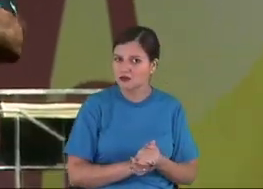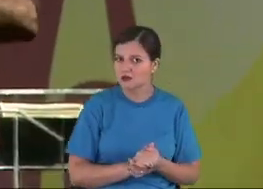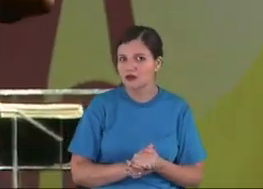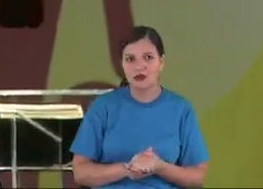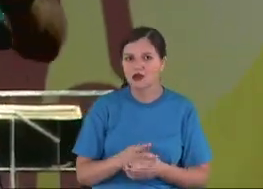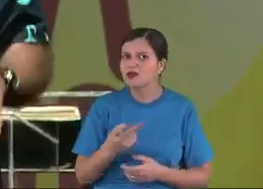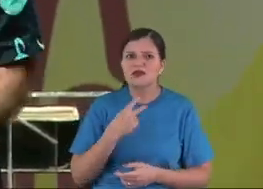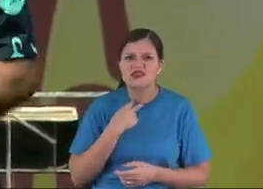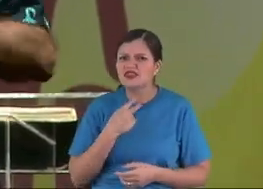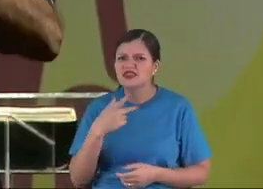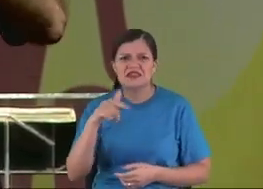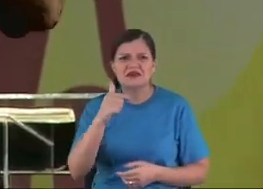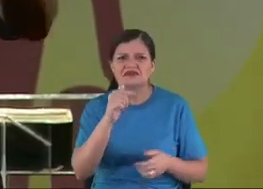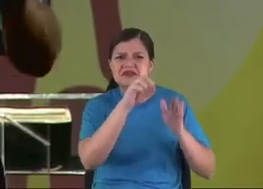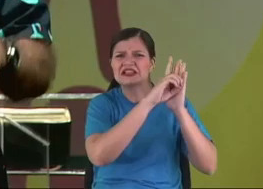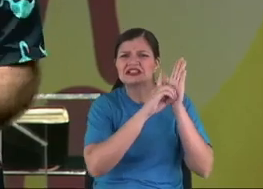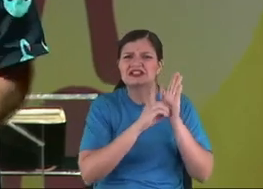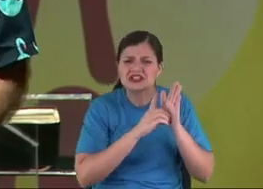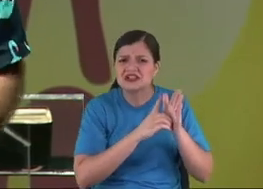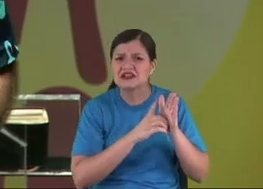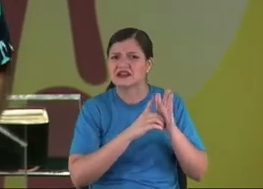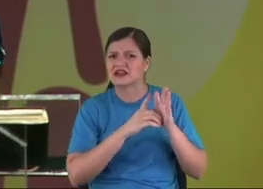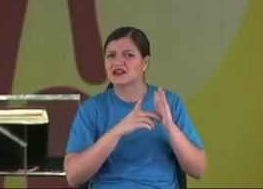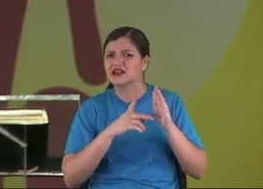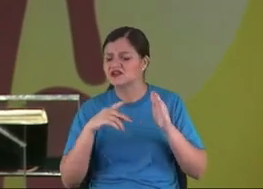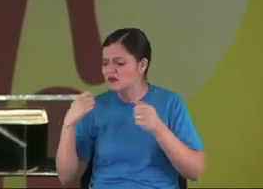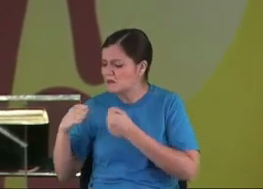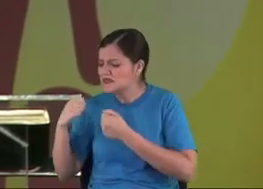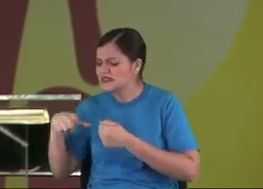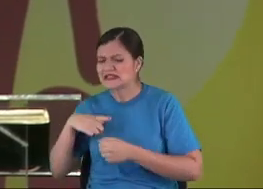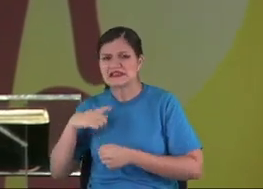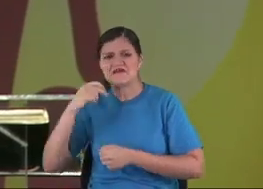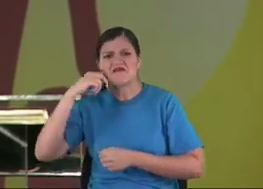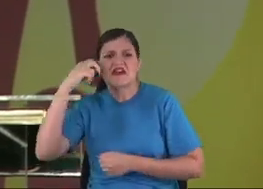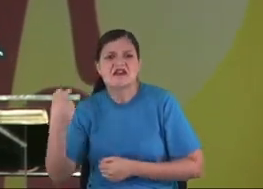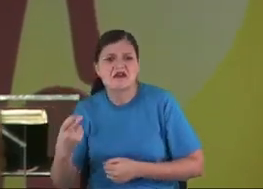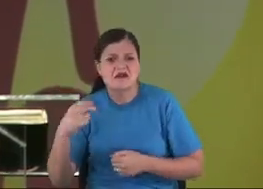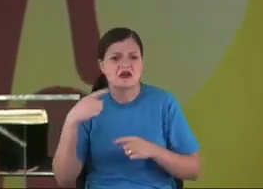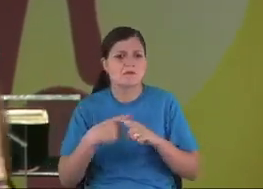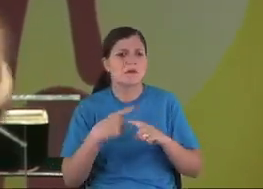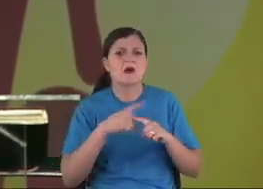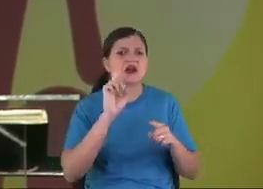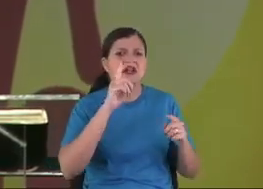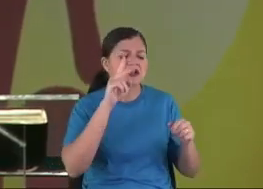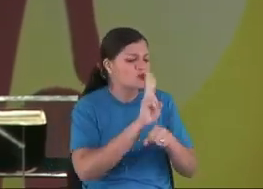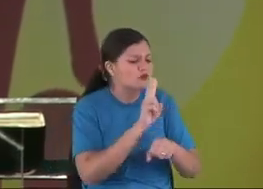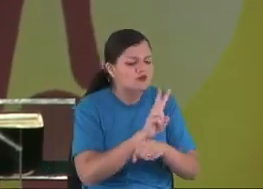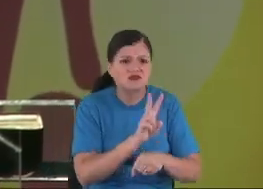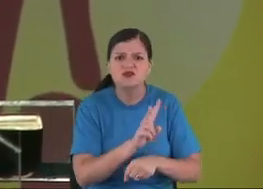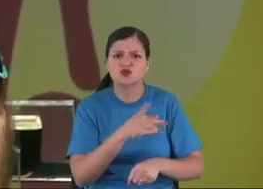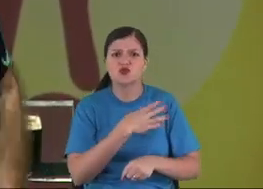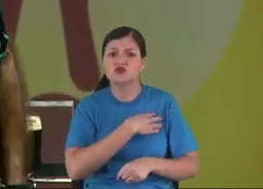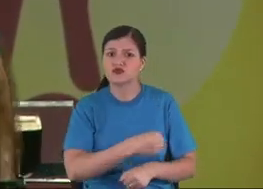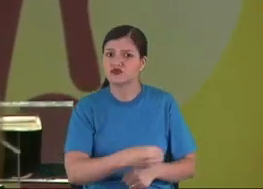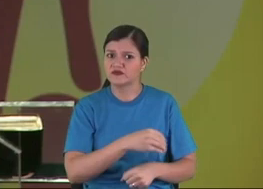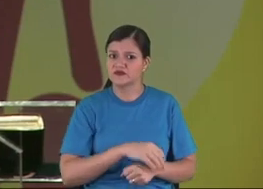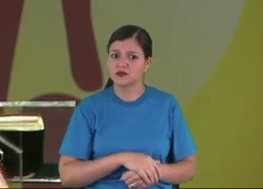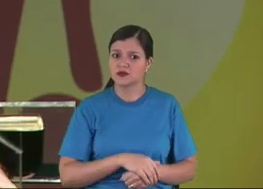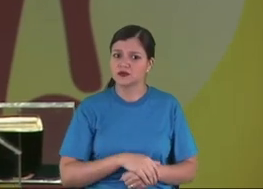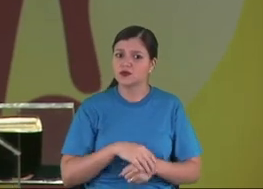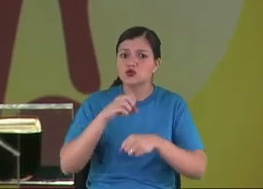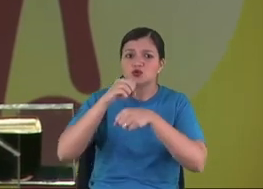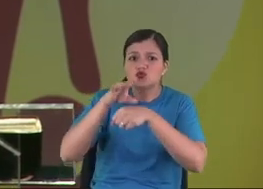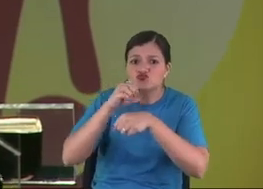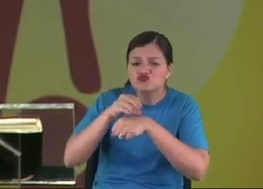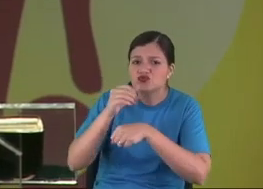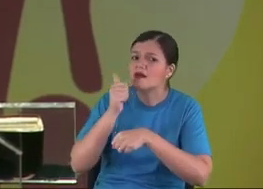Você não tem direito nenhum, você devia ter vergonha. Aliás, eu sugeri para a mãe entrar numa ação na justiça para cobrar 18 anos, né?